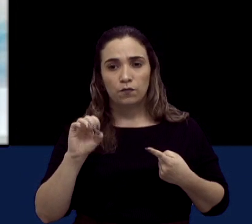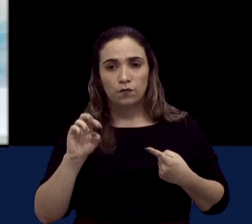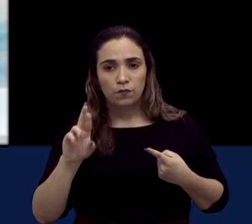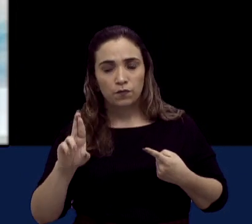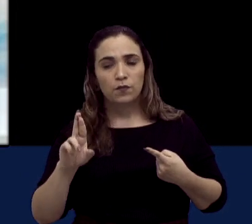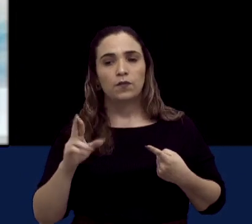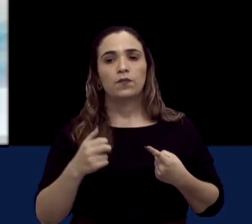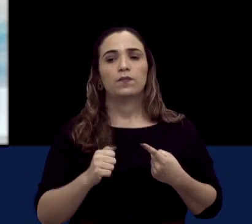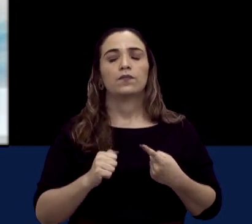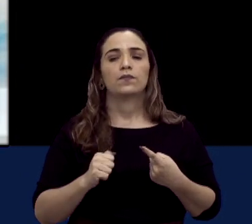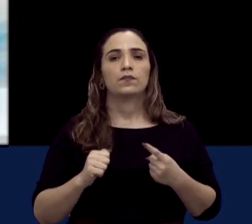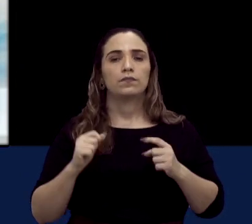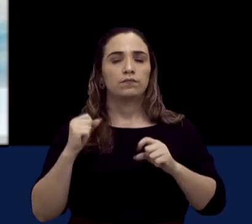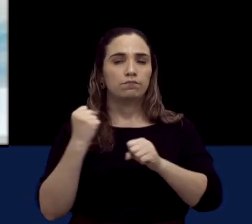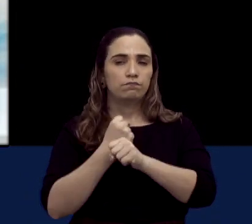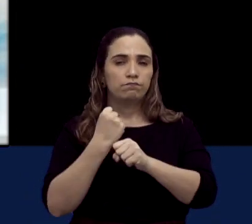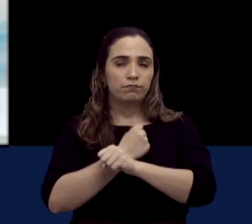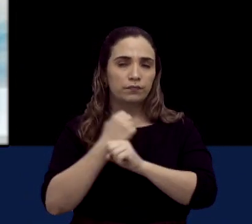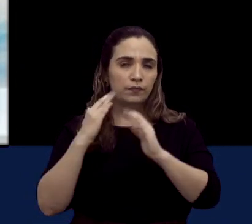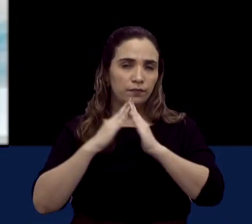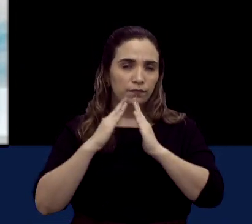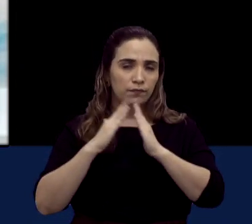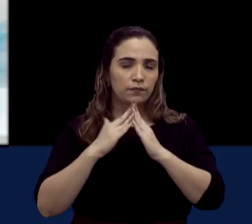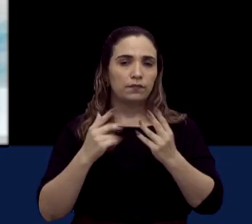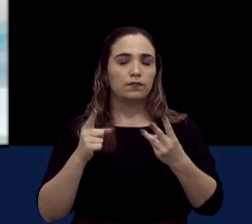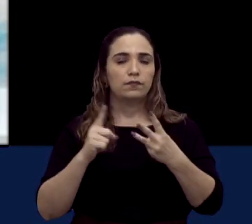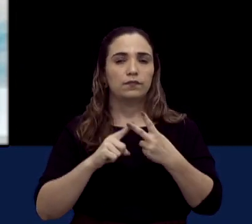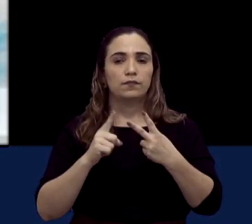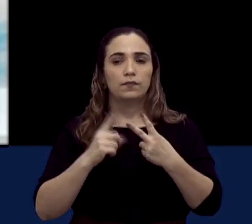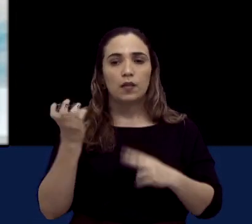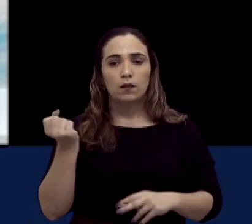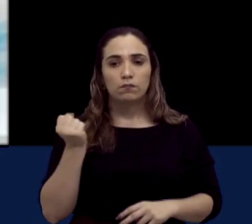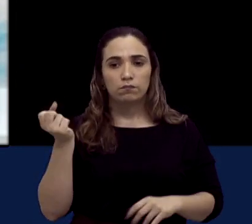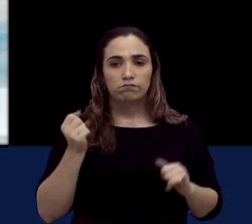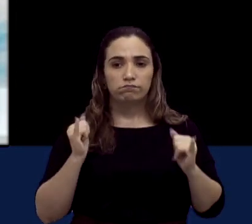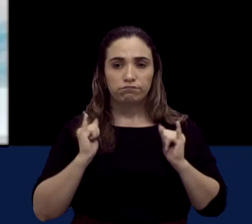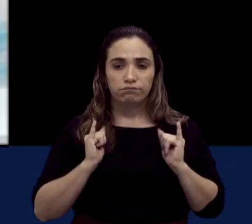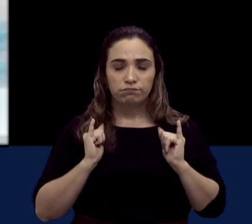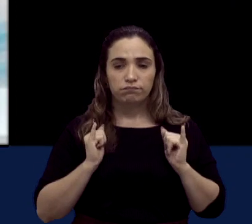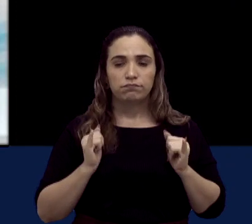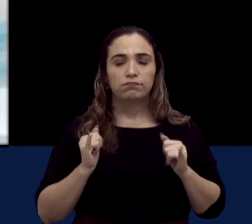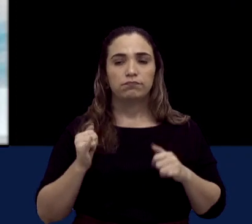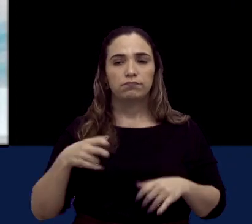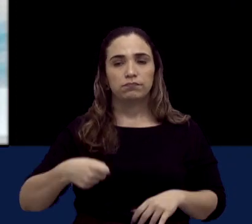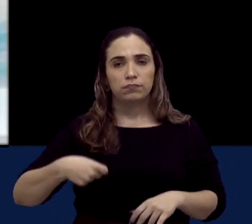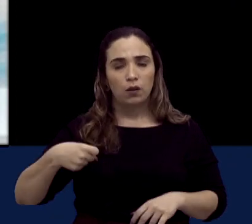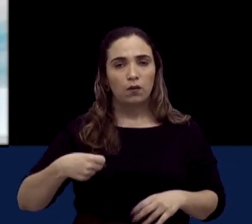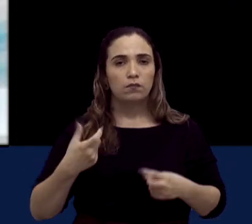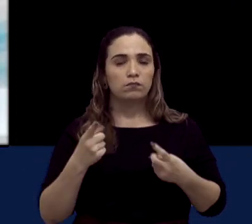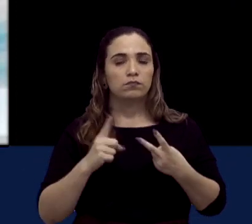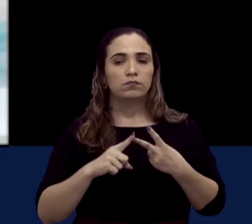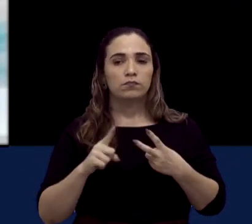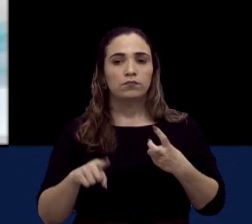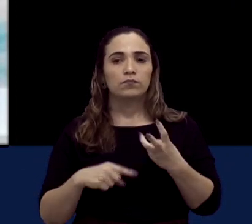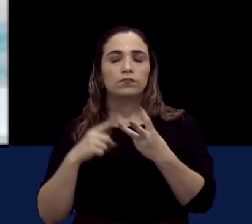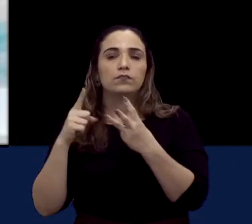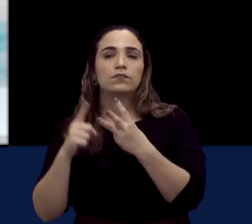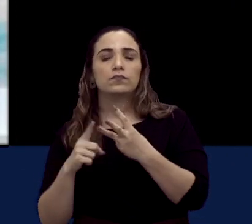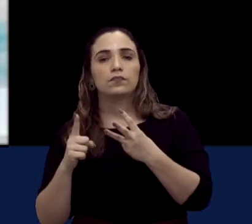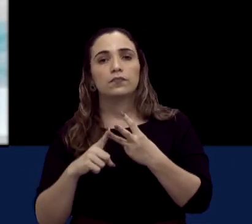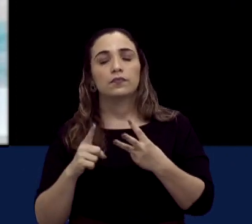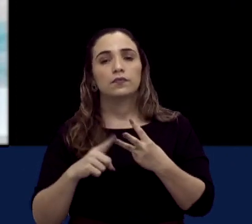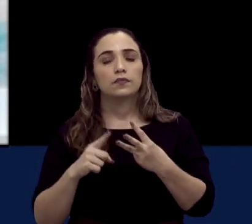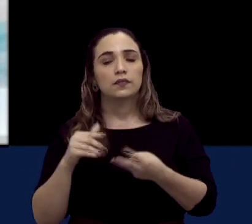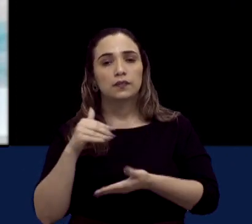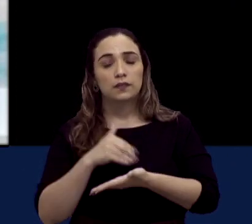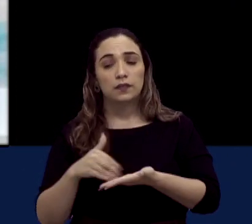assentamentos, né, com o benefício para as famílias por produção habitacional, a